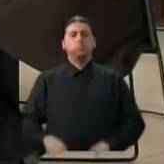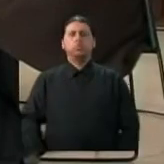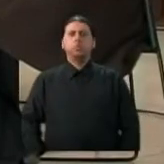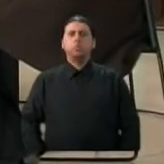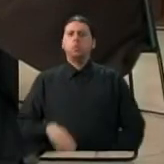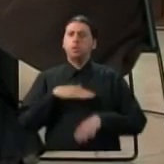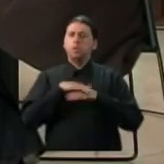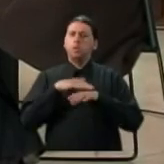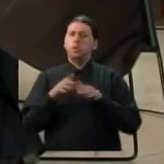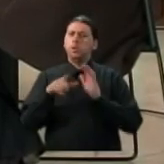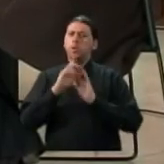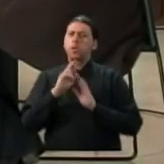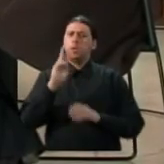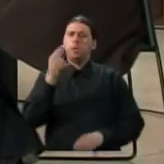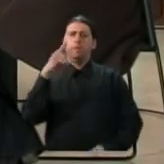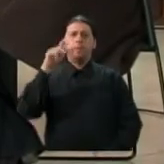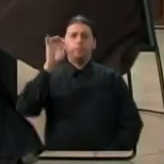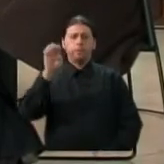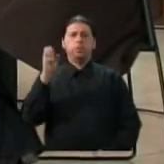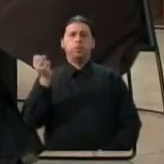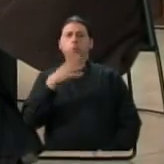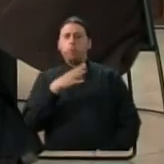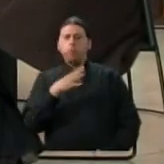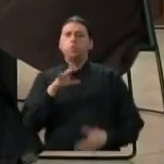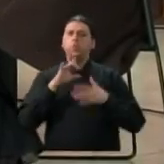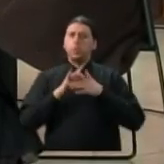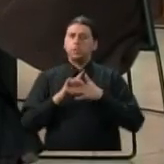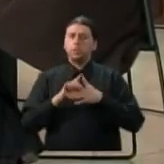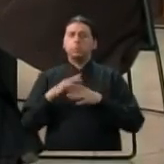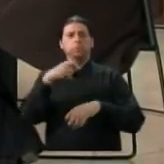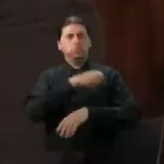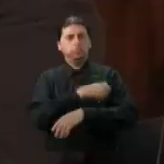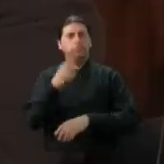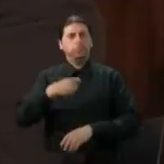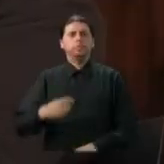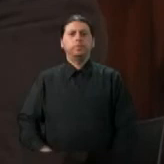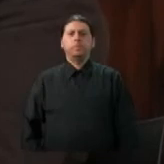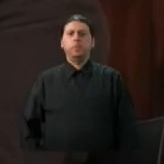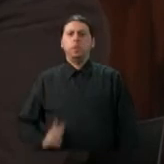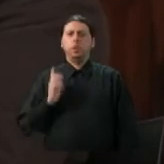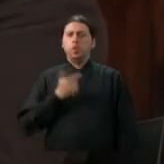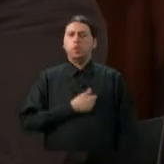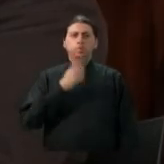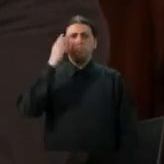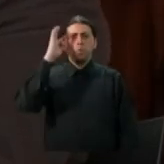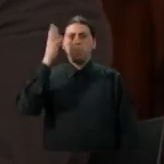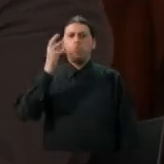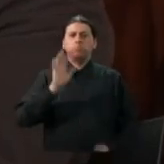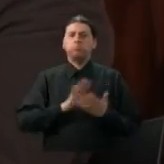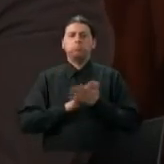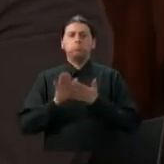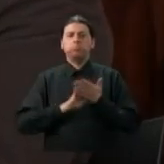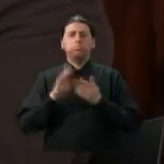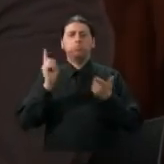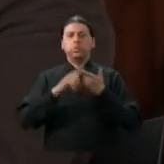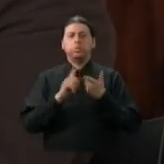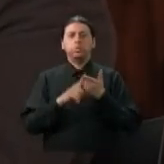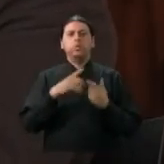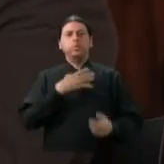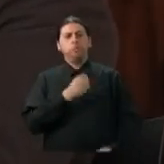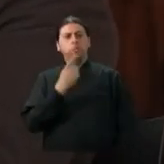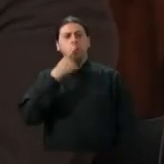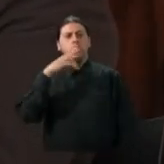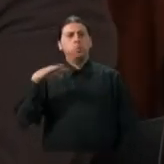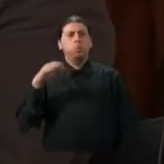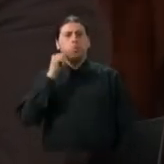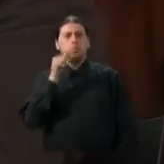antes sobre HPV? Porque, como tu mesma falou, é uma coisa relativamente nova, né? Principalmente vacinação. A gente não se dá conta disso. E a gente que tem filha menina, a gente